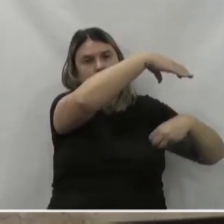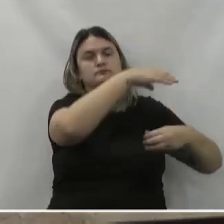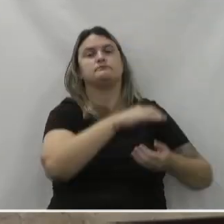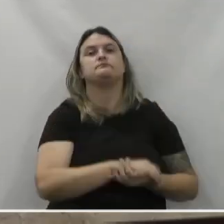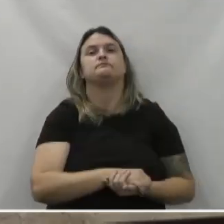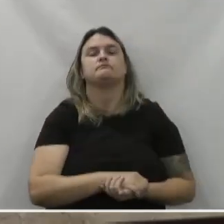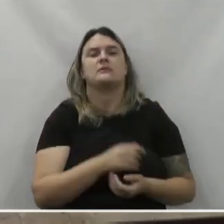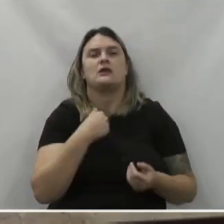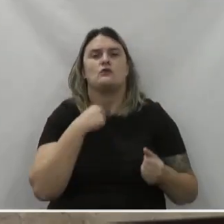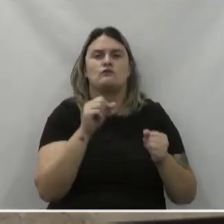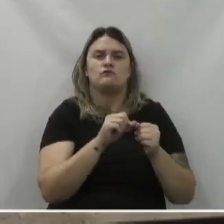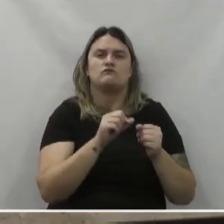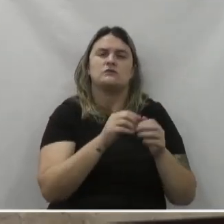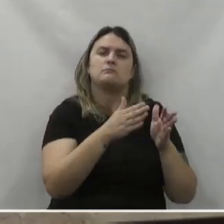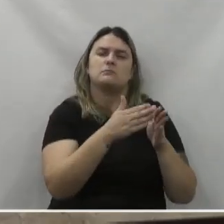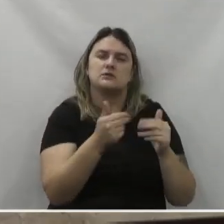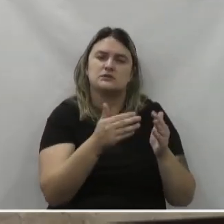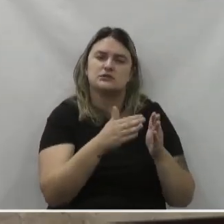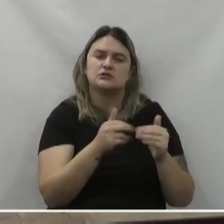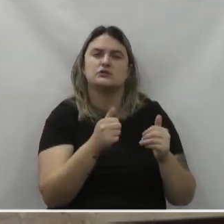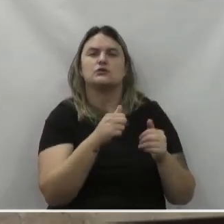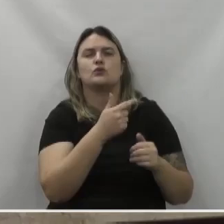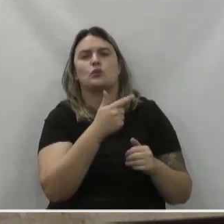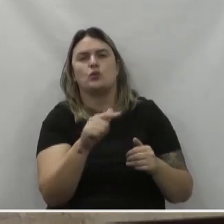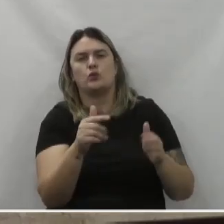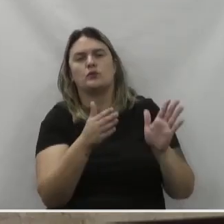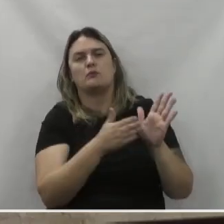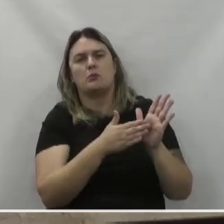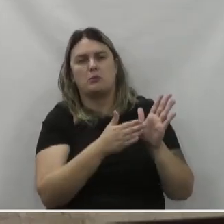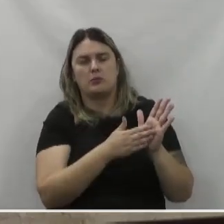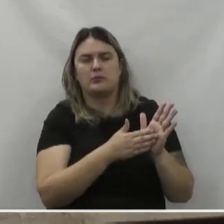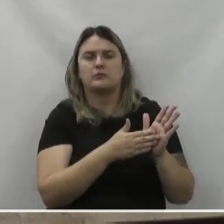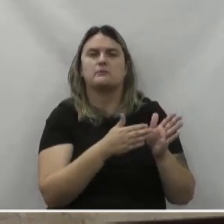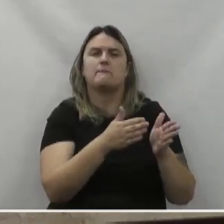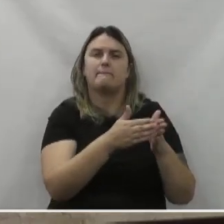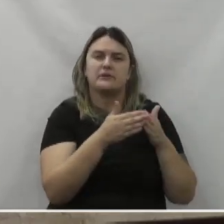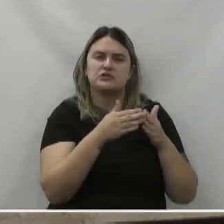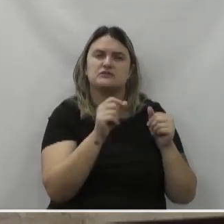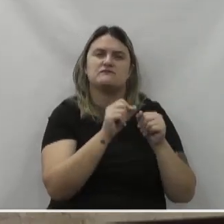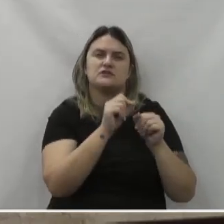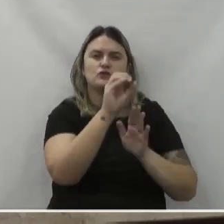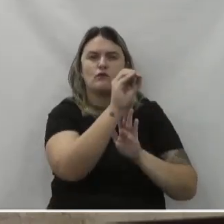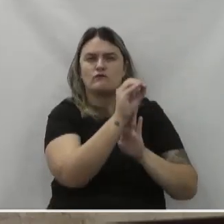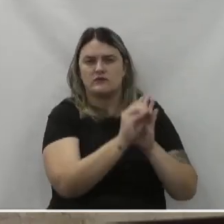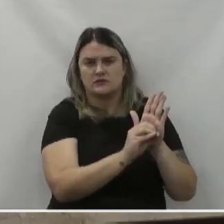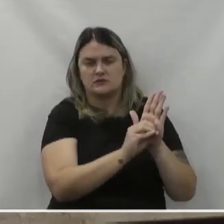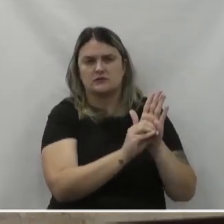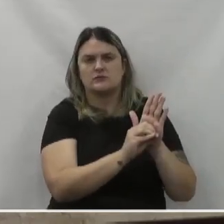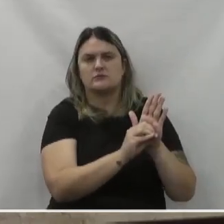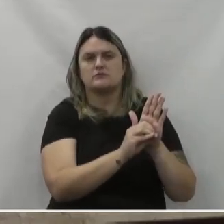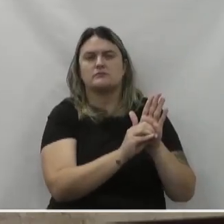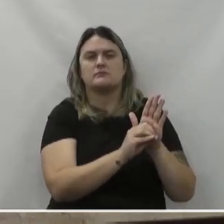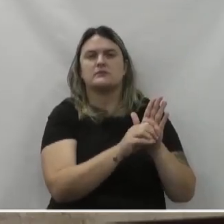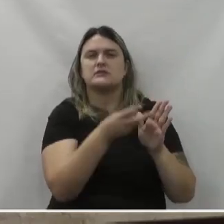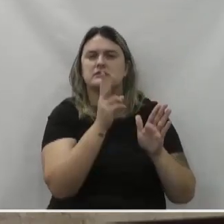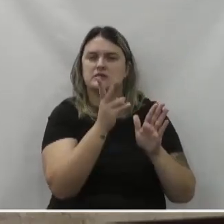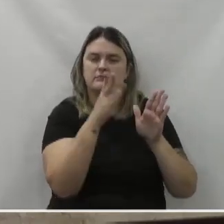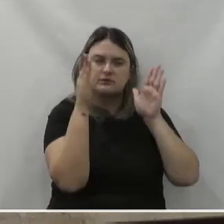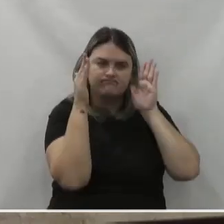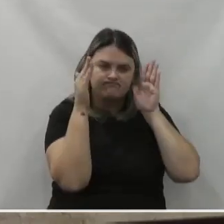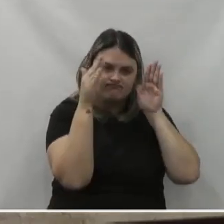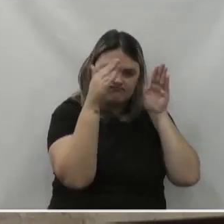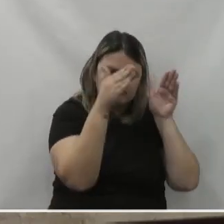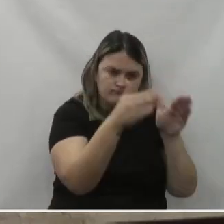fiz vários requerimentos, indicação, ofícios, tudo direcionado